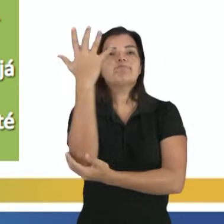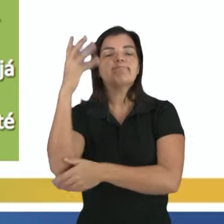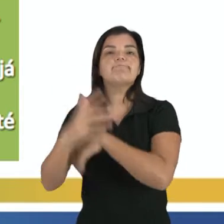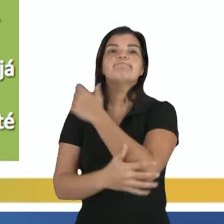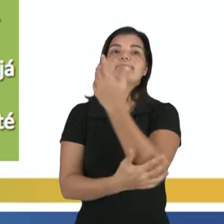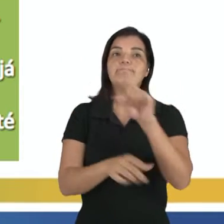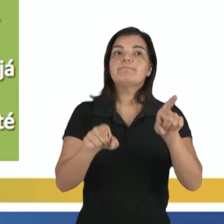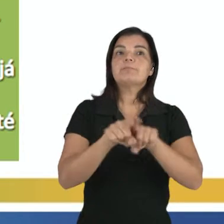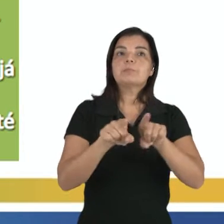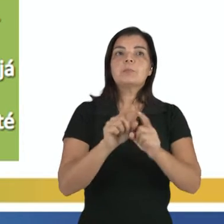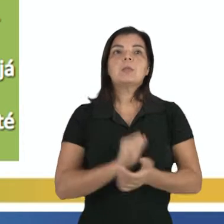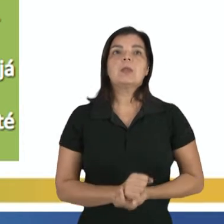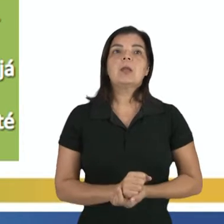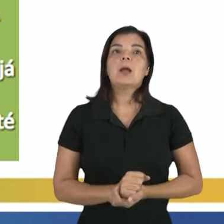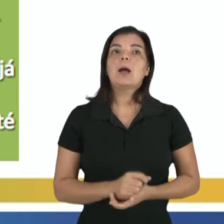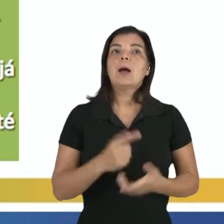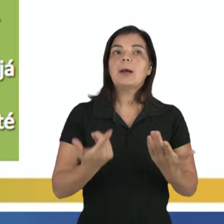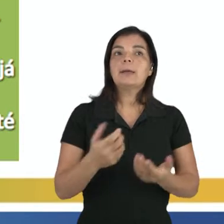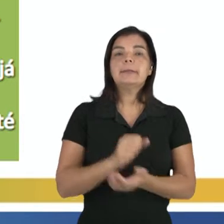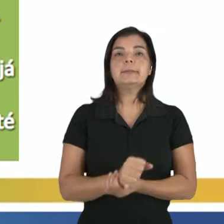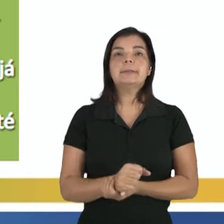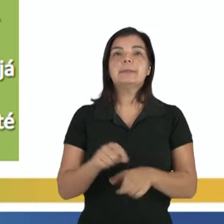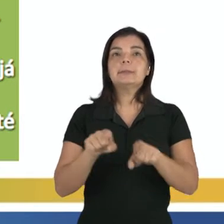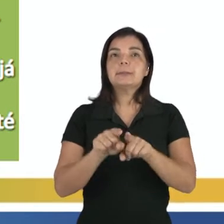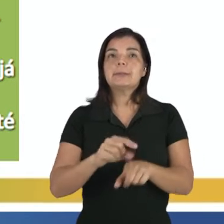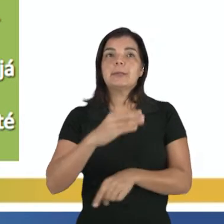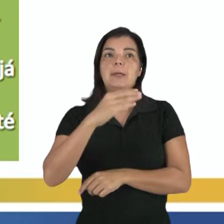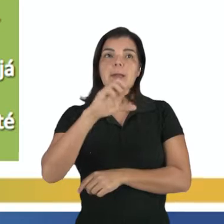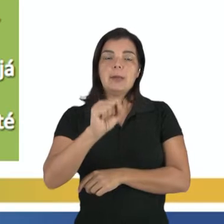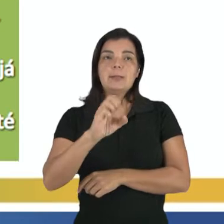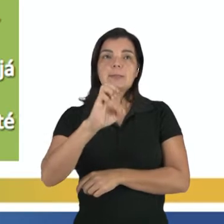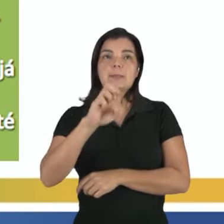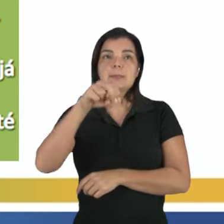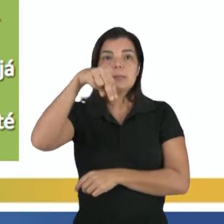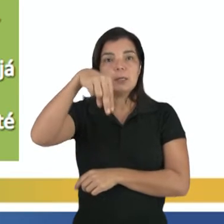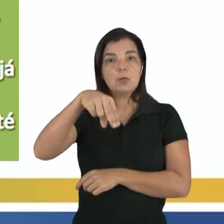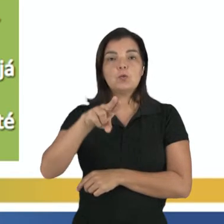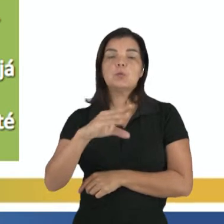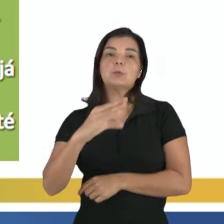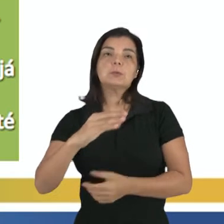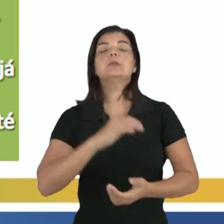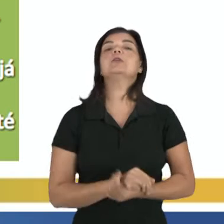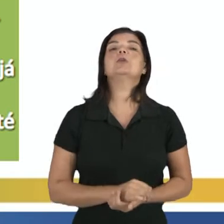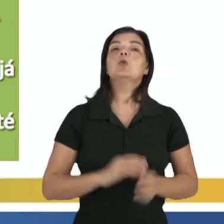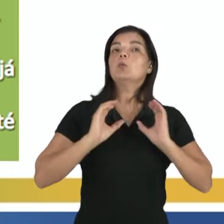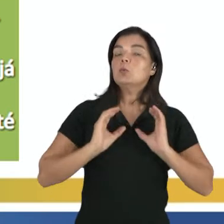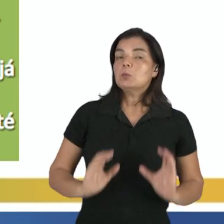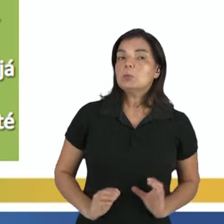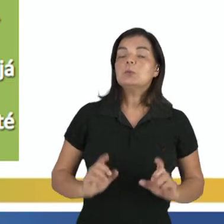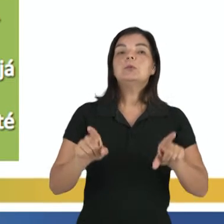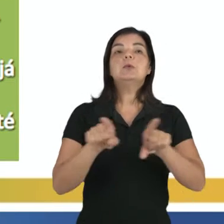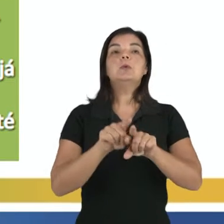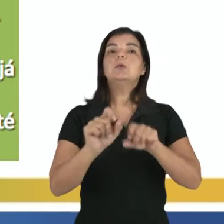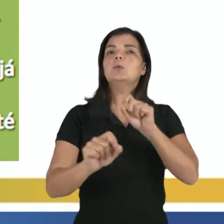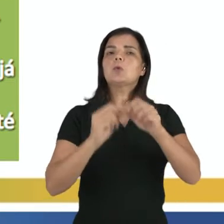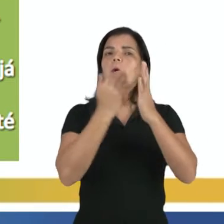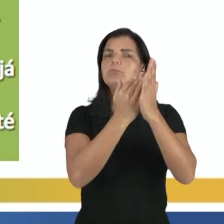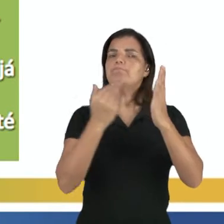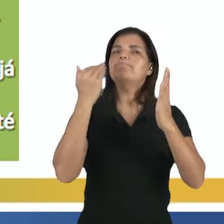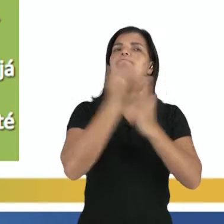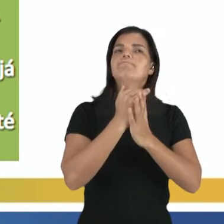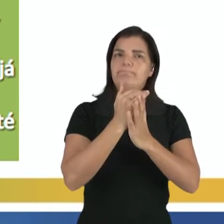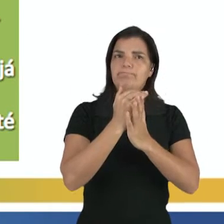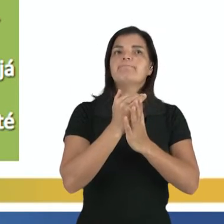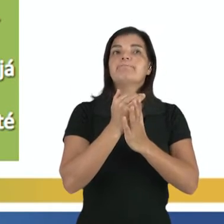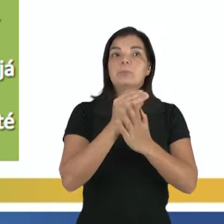as SNUICs, e as providências, né, aqueles cidadãos que ultrapassarem